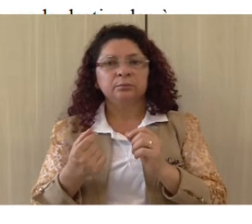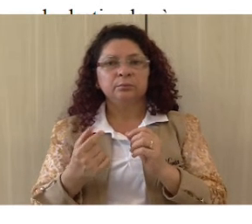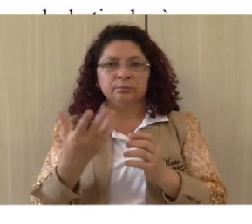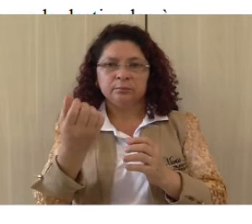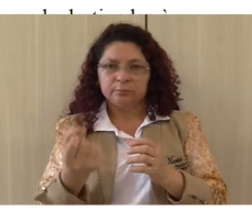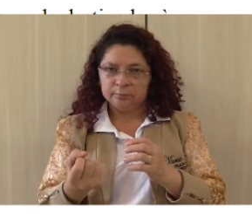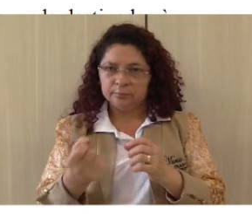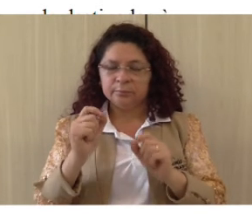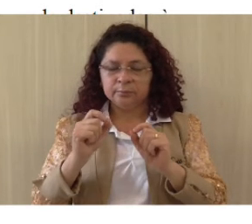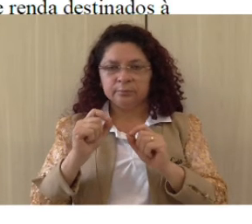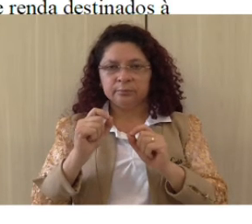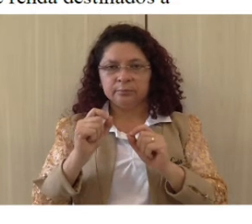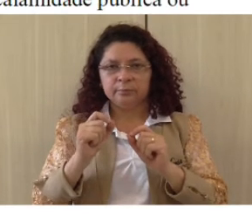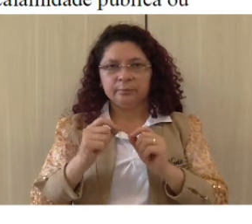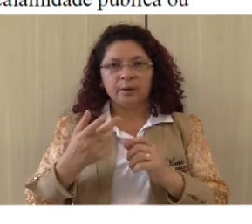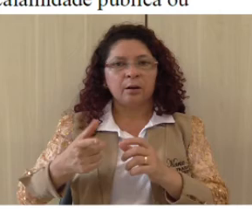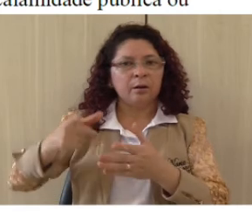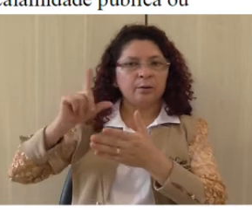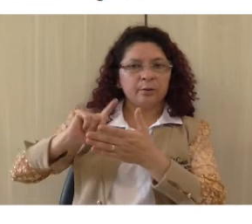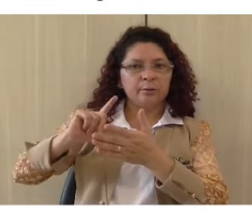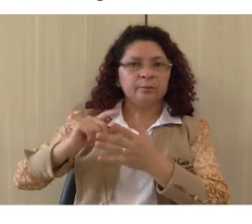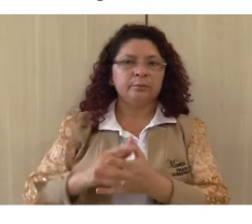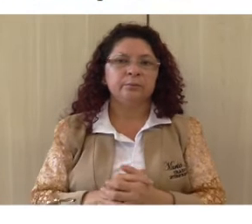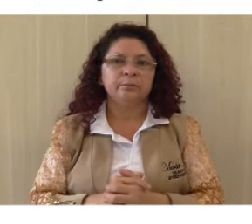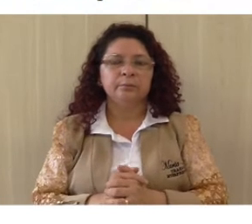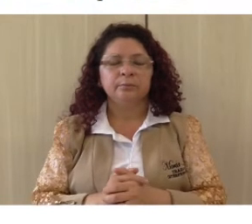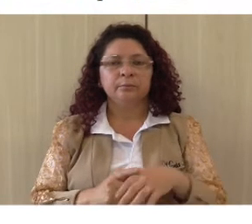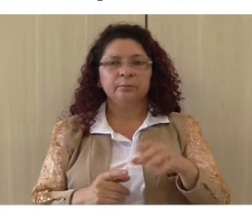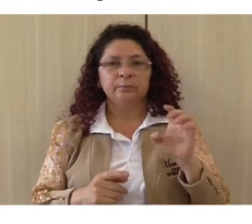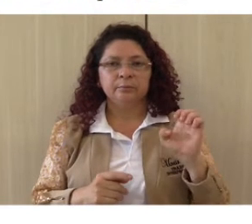e compensações referentes a períodos anteriores. E.